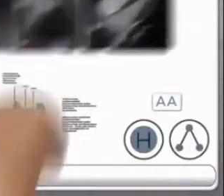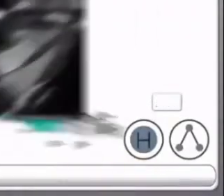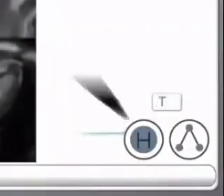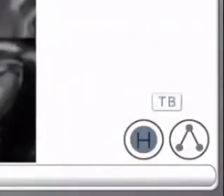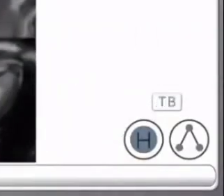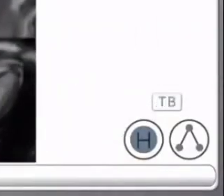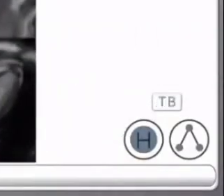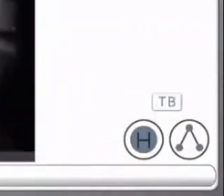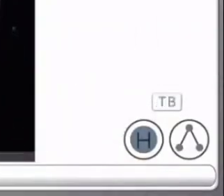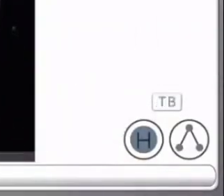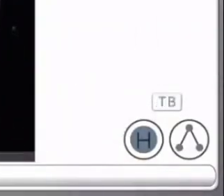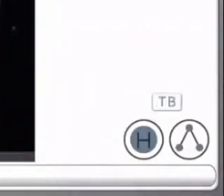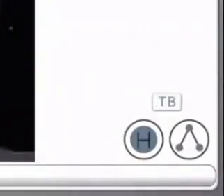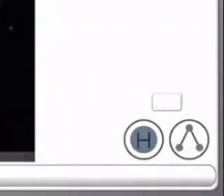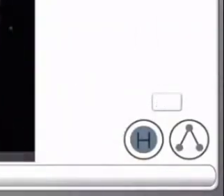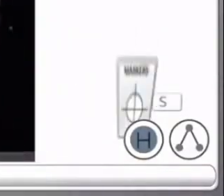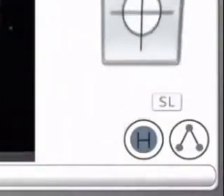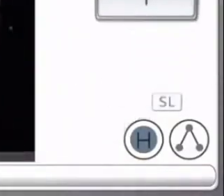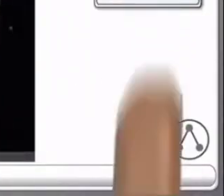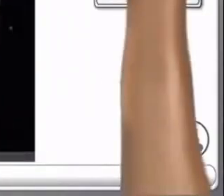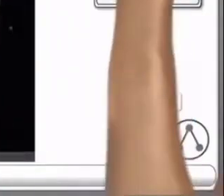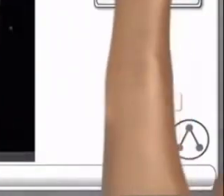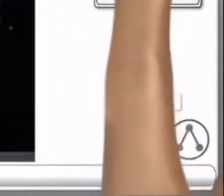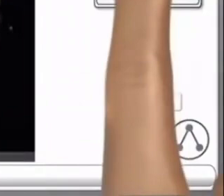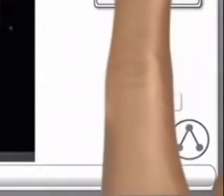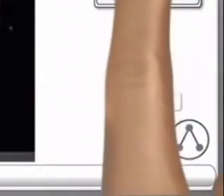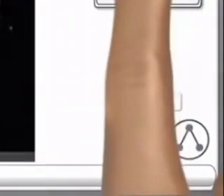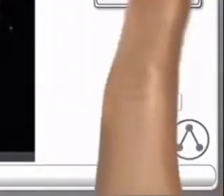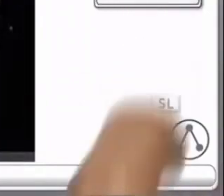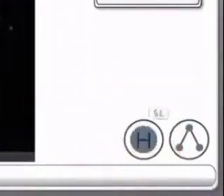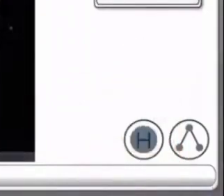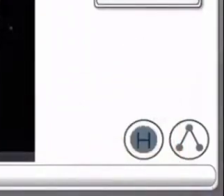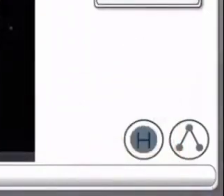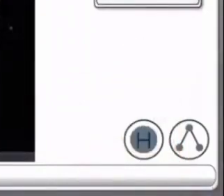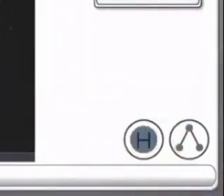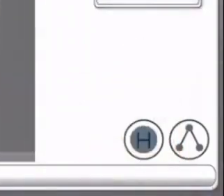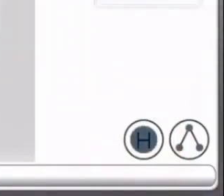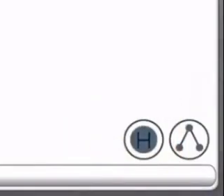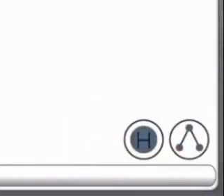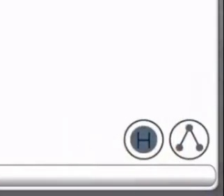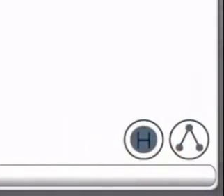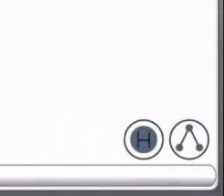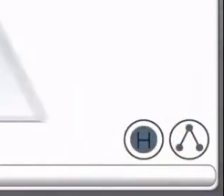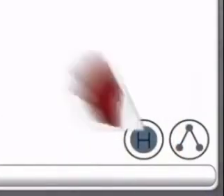Então, antecipadamente, a gente verifica qual que é a porcentagem de sucesso.